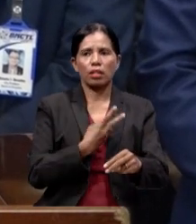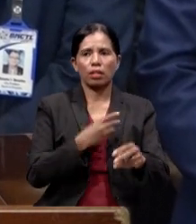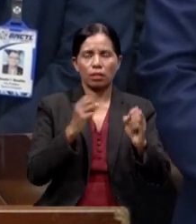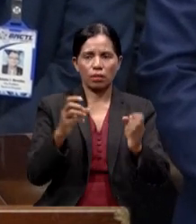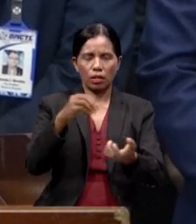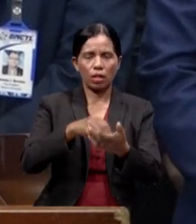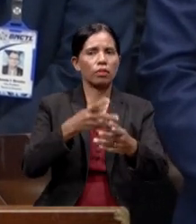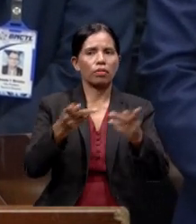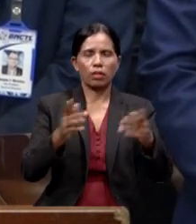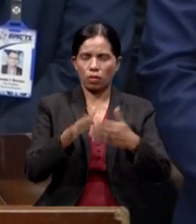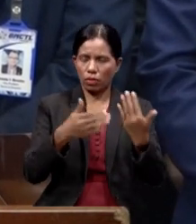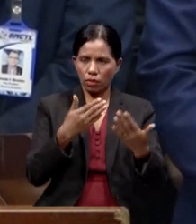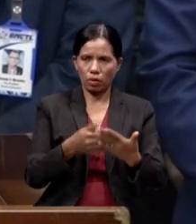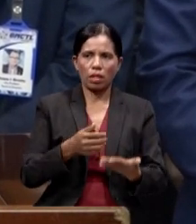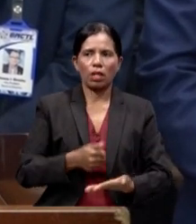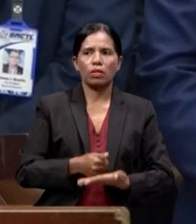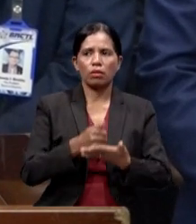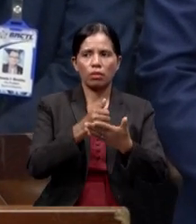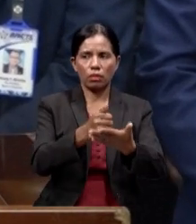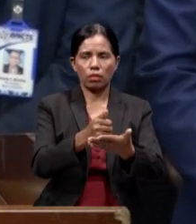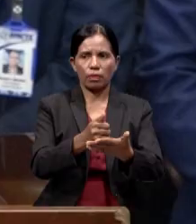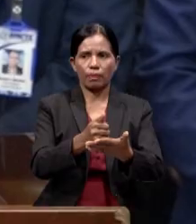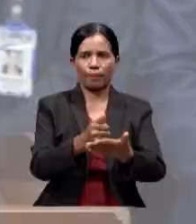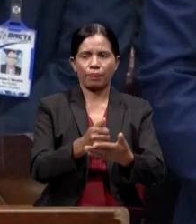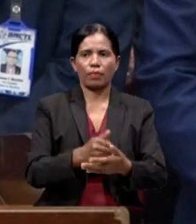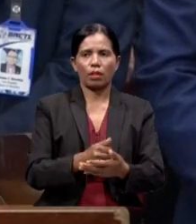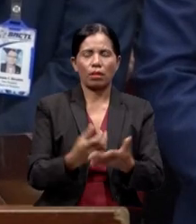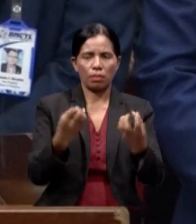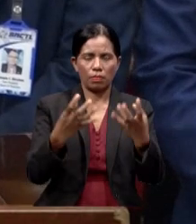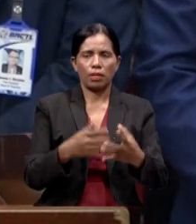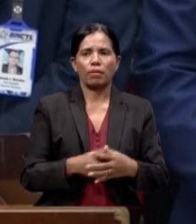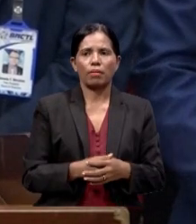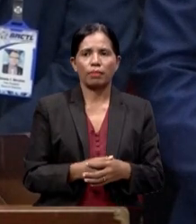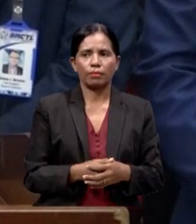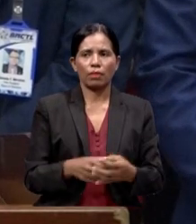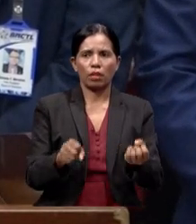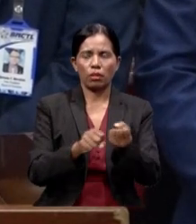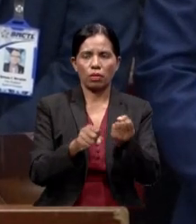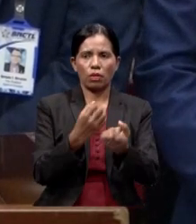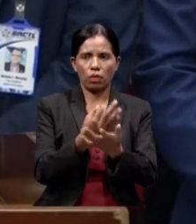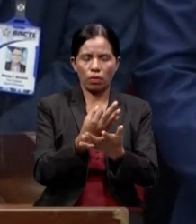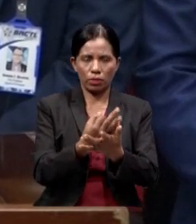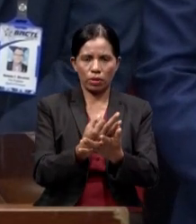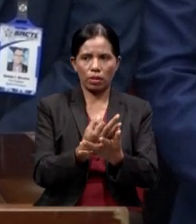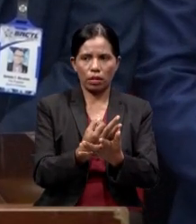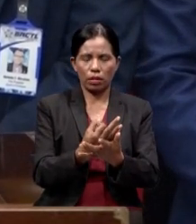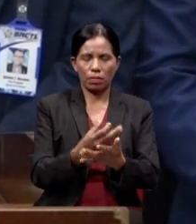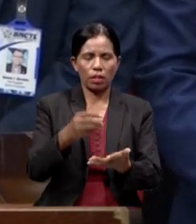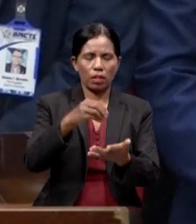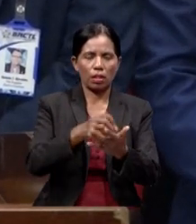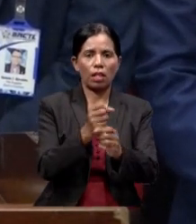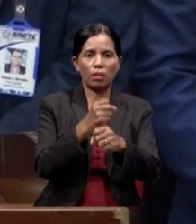so toto ajuda o de facilita buat barak sim apoio financiamento né se ba investimento ba